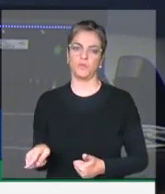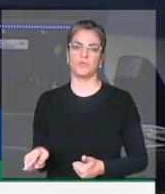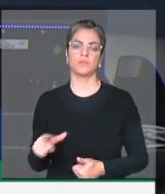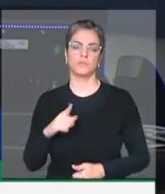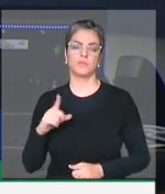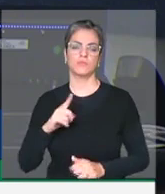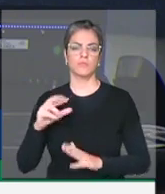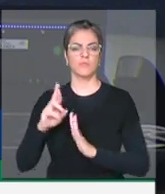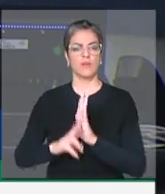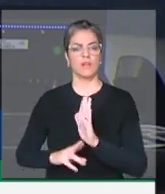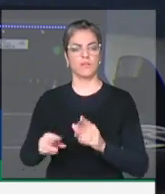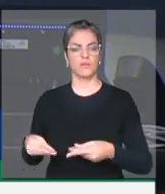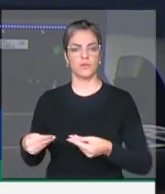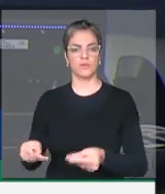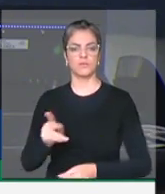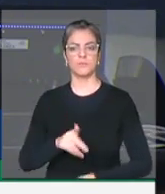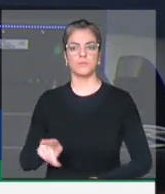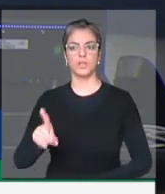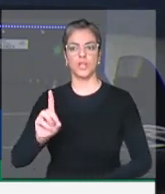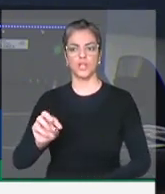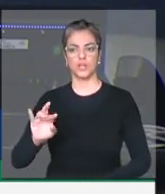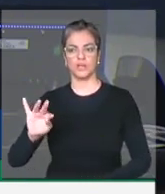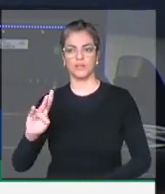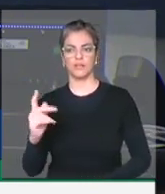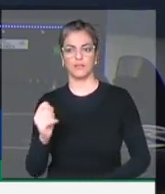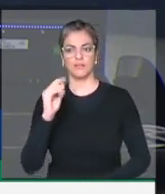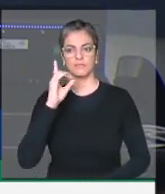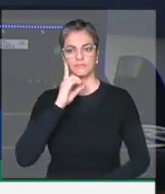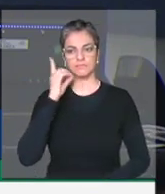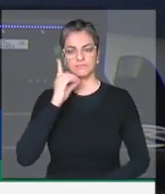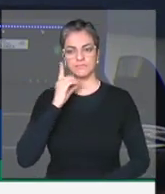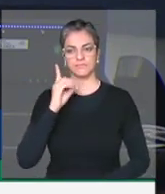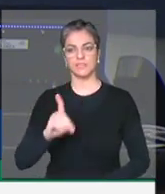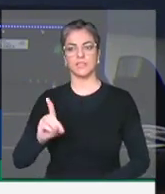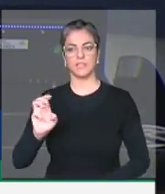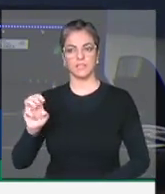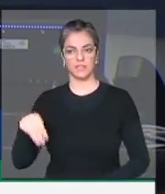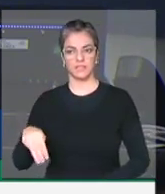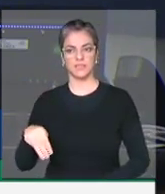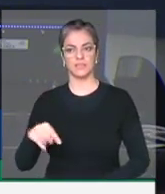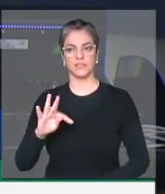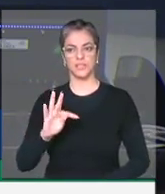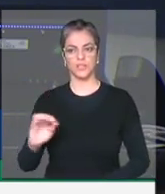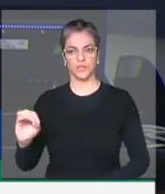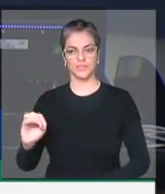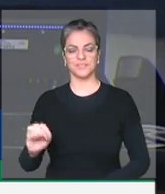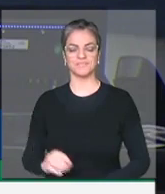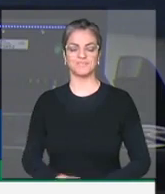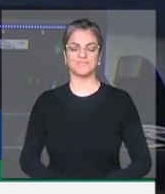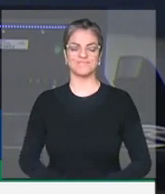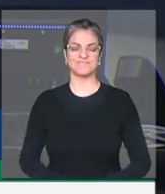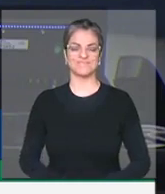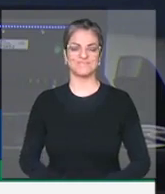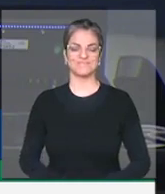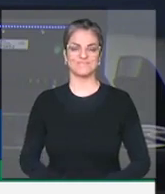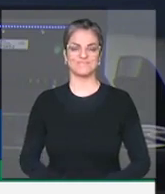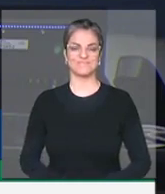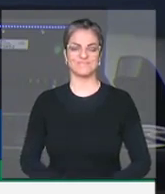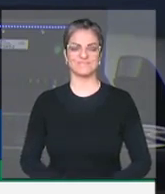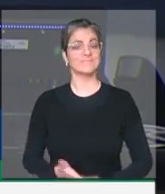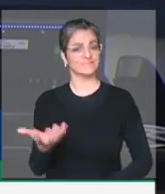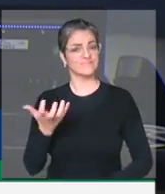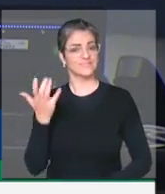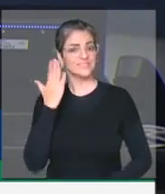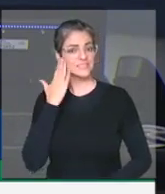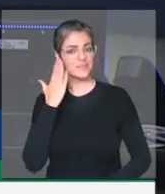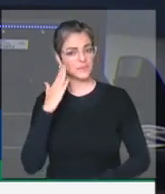pela relatora, deputada professora Dorinha Seabra Rezende, do Democrata de Tocantins. Você pode ter